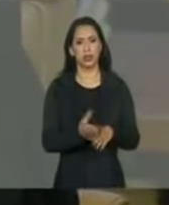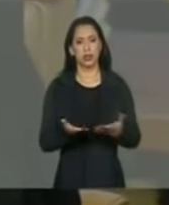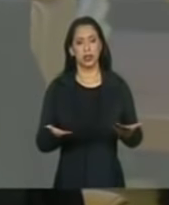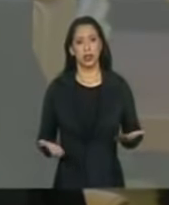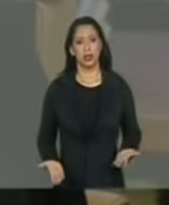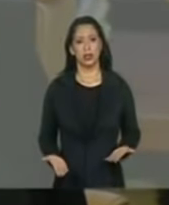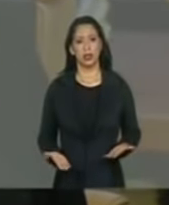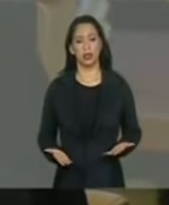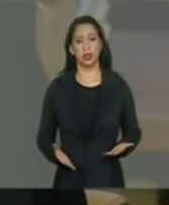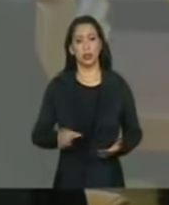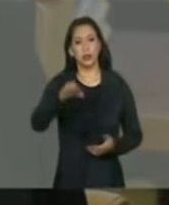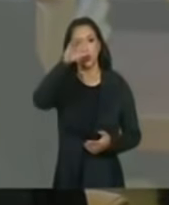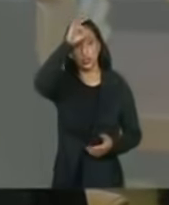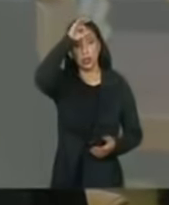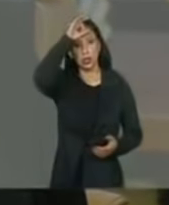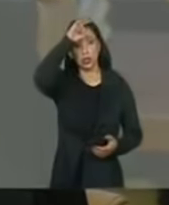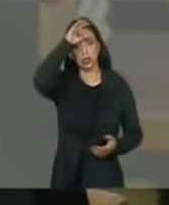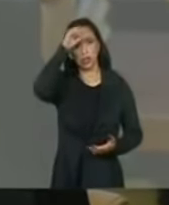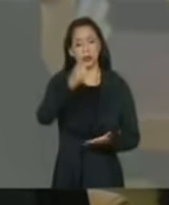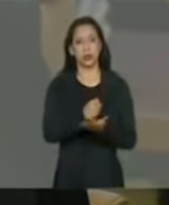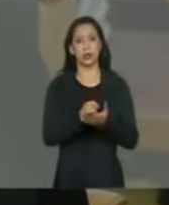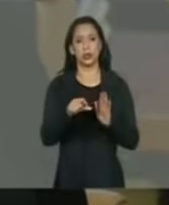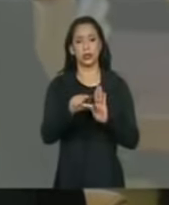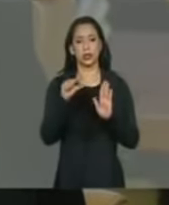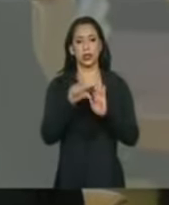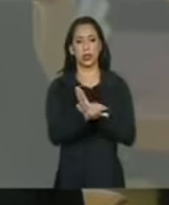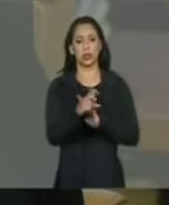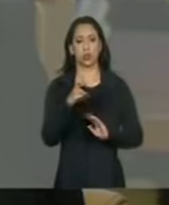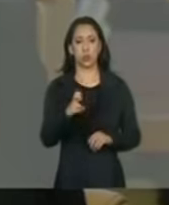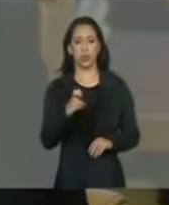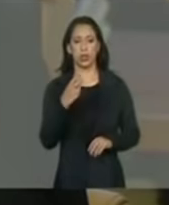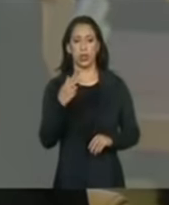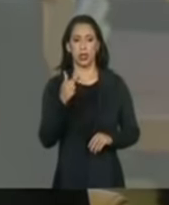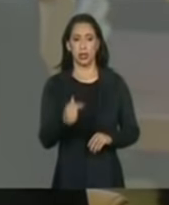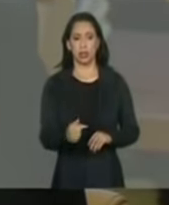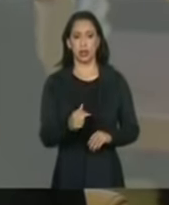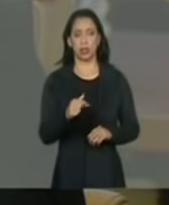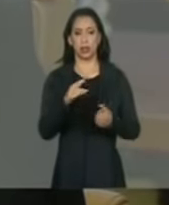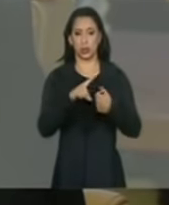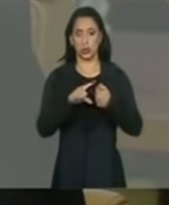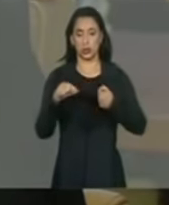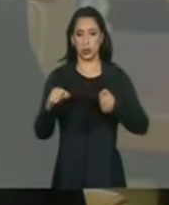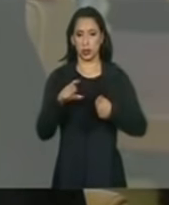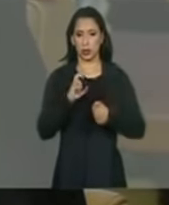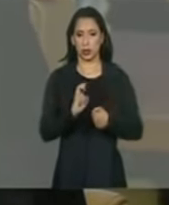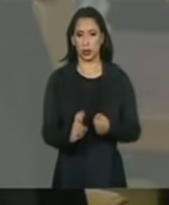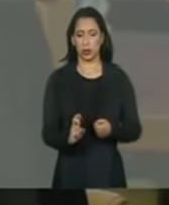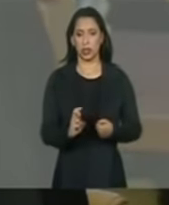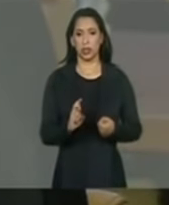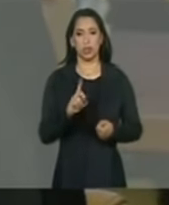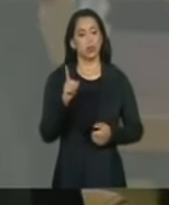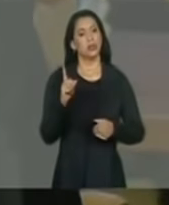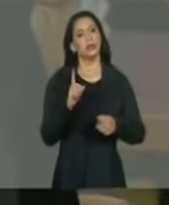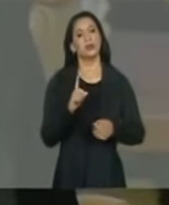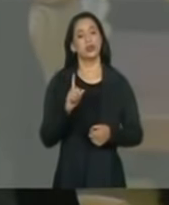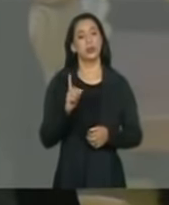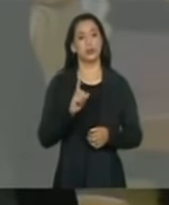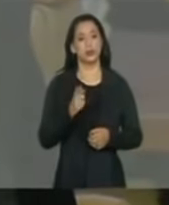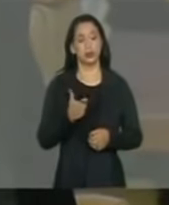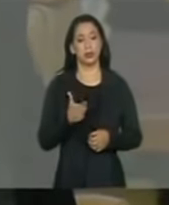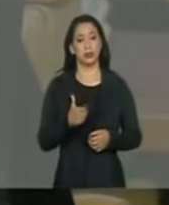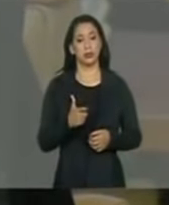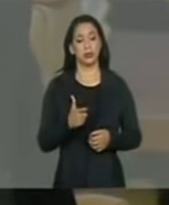inocência fundada no inciso 57 do artigo 5º não foi recebida pela nova ordem funcional o que